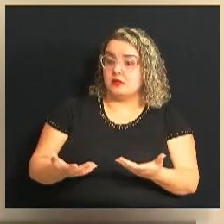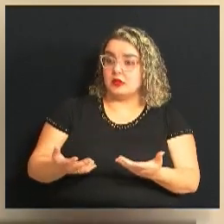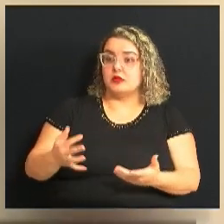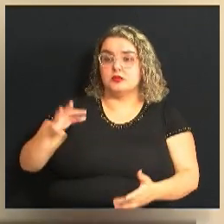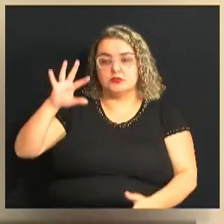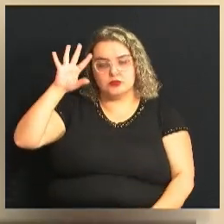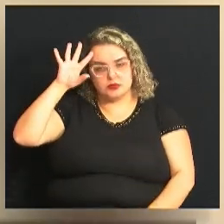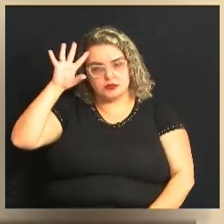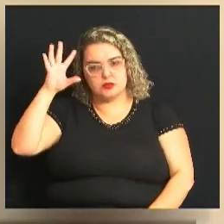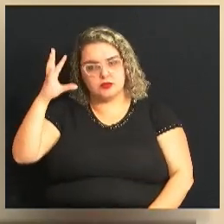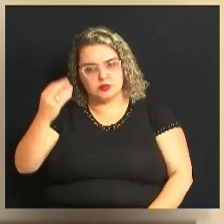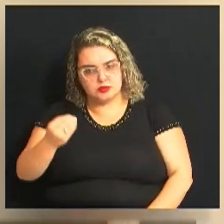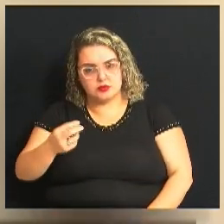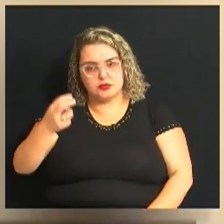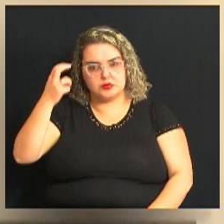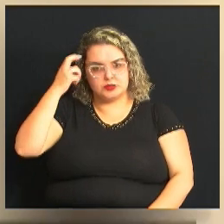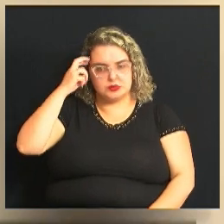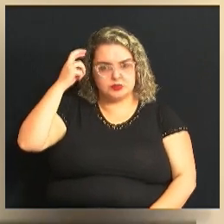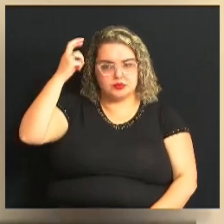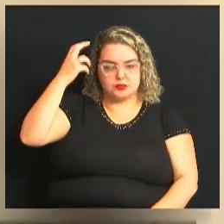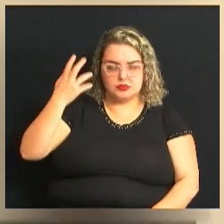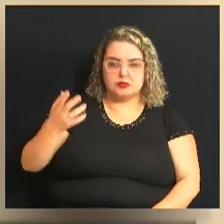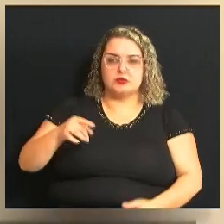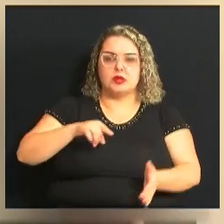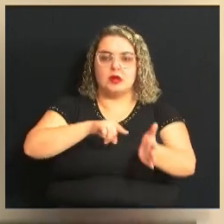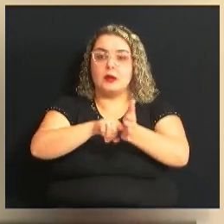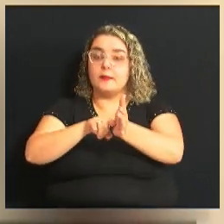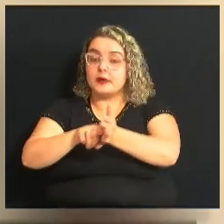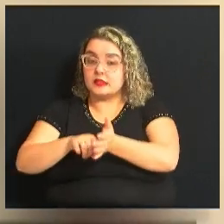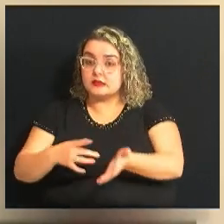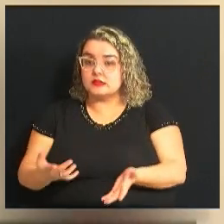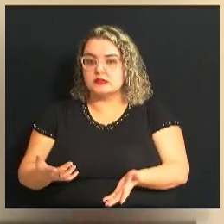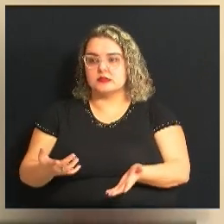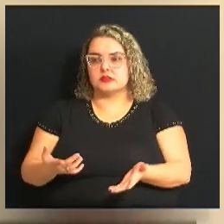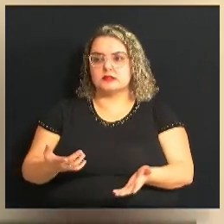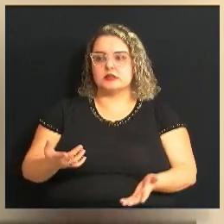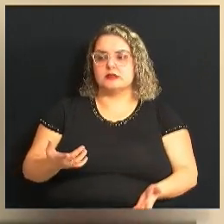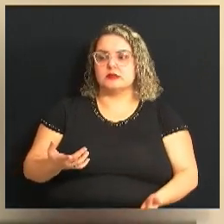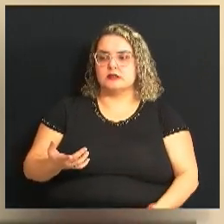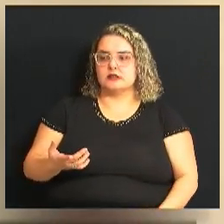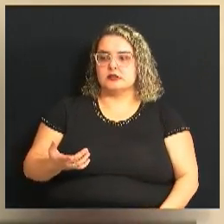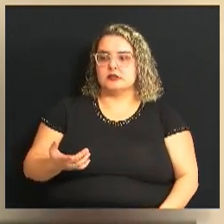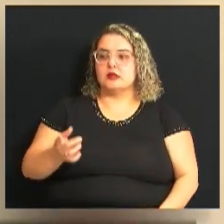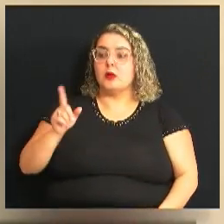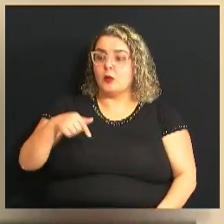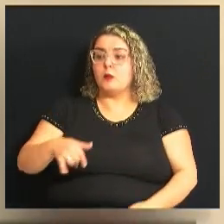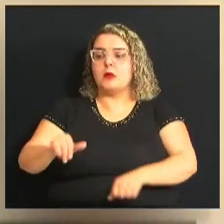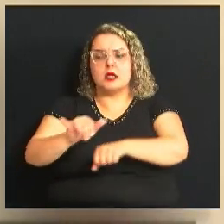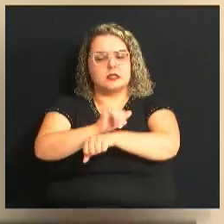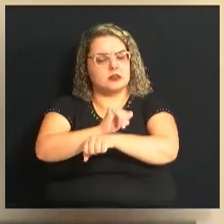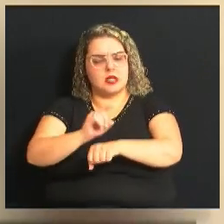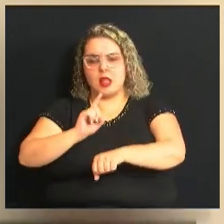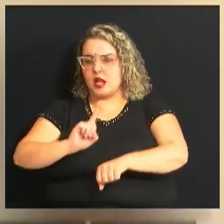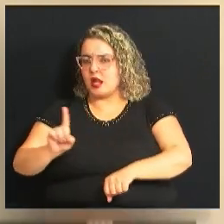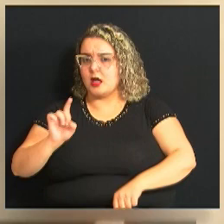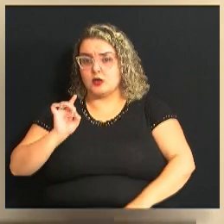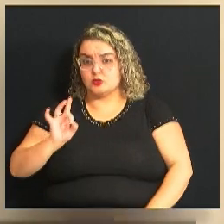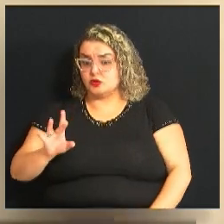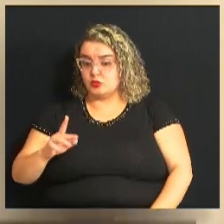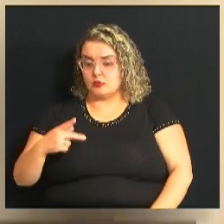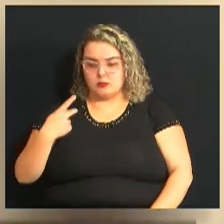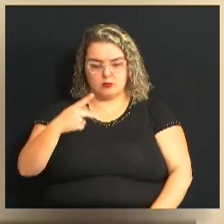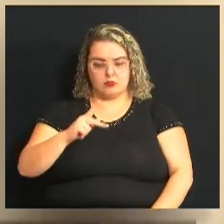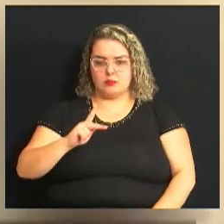conhecimento intelectual, da sua pesquisa, né, um instrumento não só para ele, não